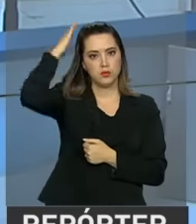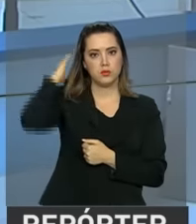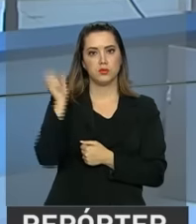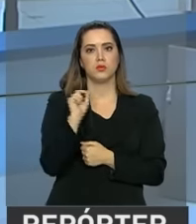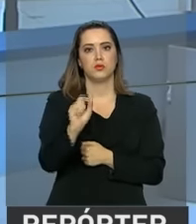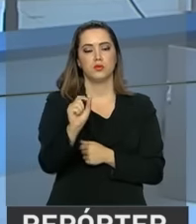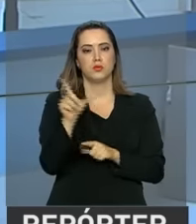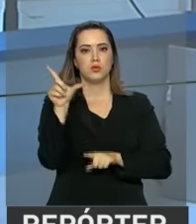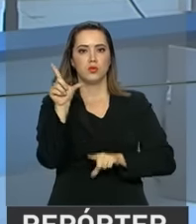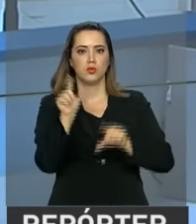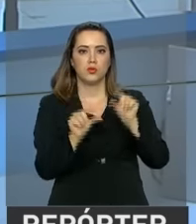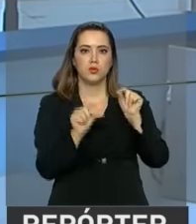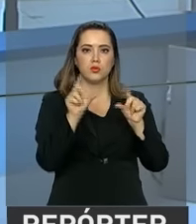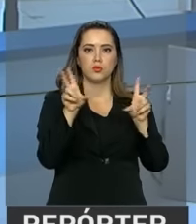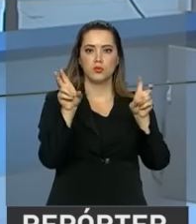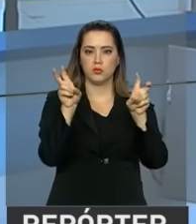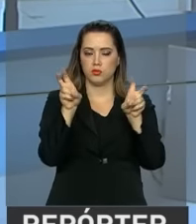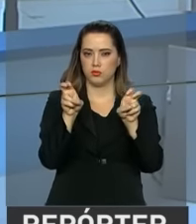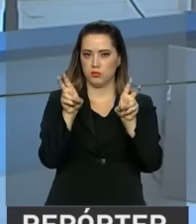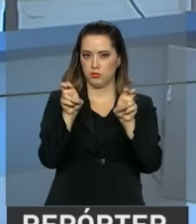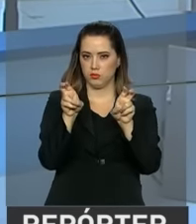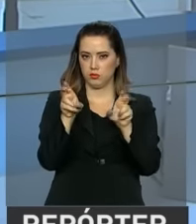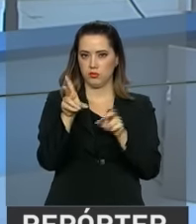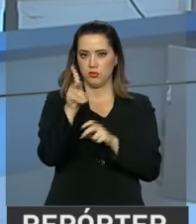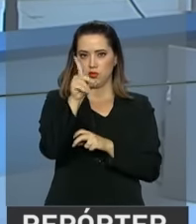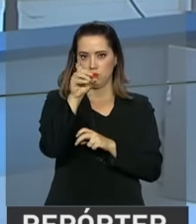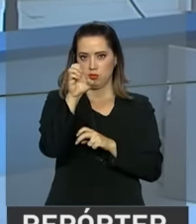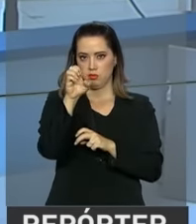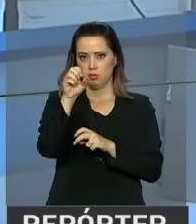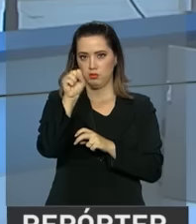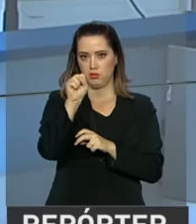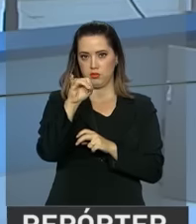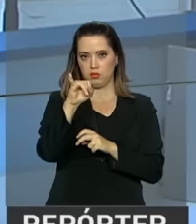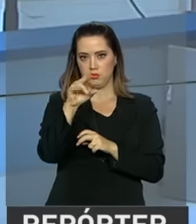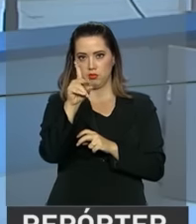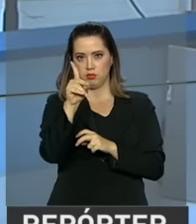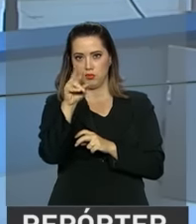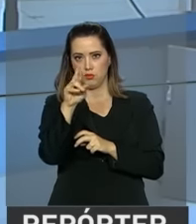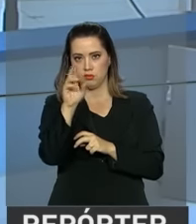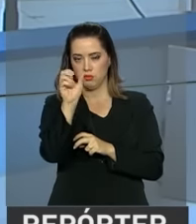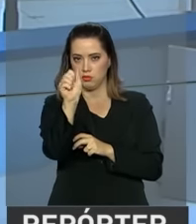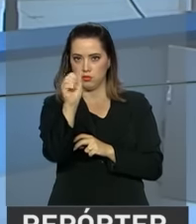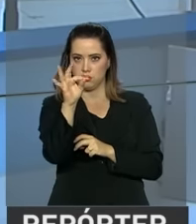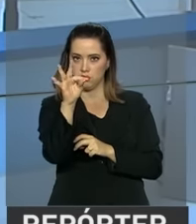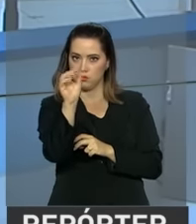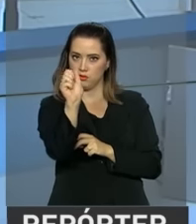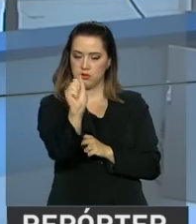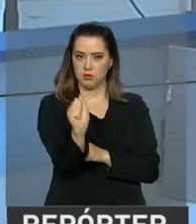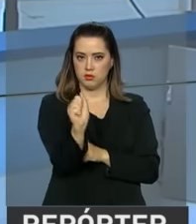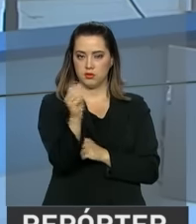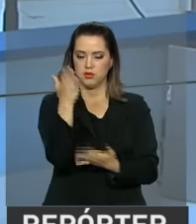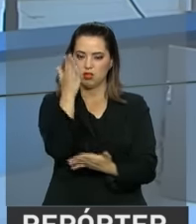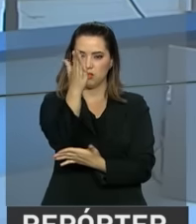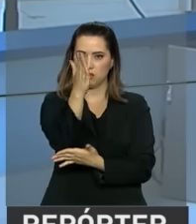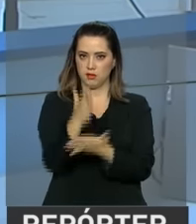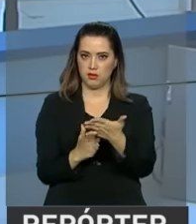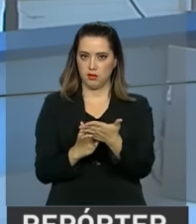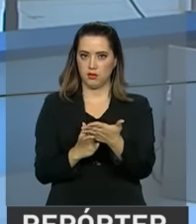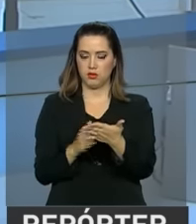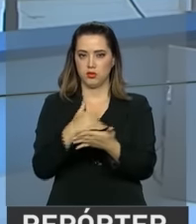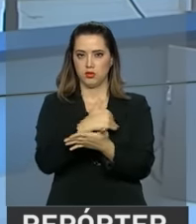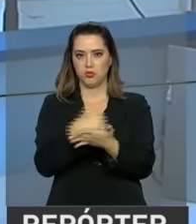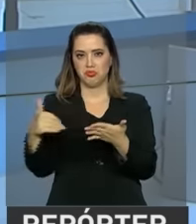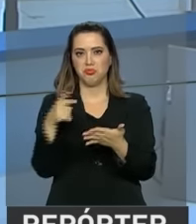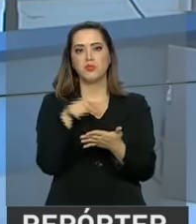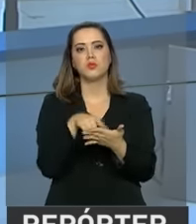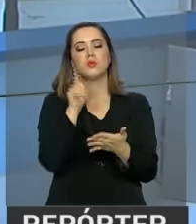Michel Temer, de que quer, aos poucos, abre aspas, desidratar, fecha aspas, a divisão entre o Centrão e outro grupo